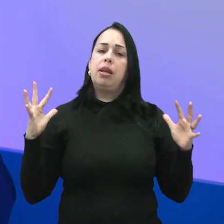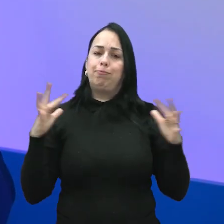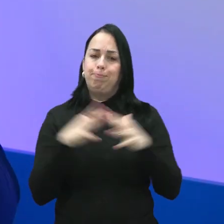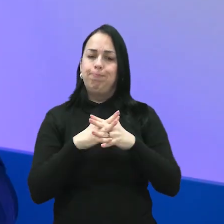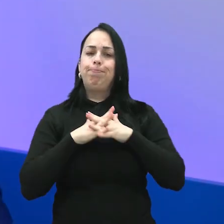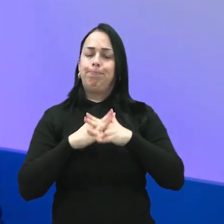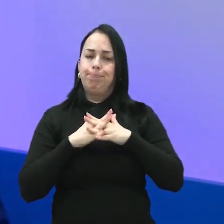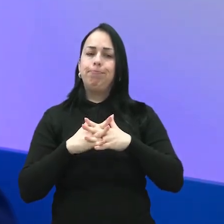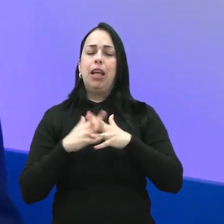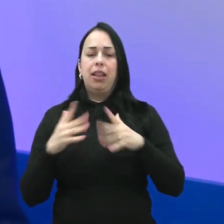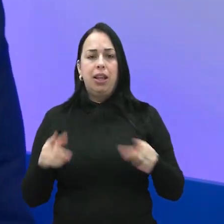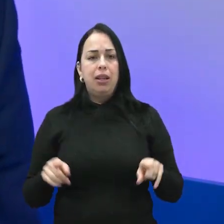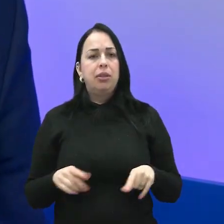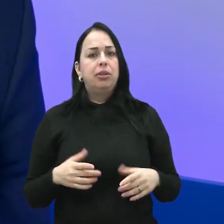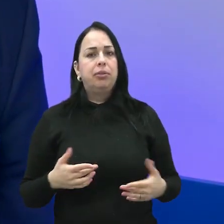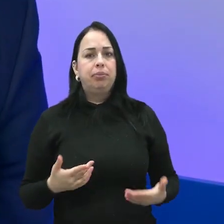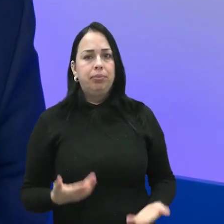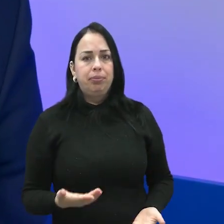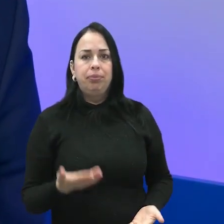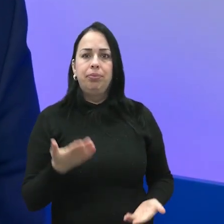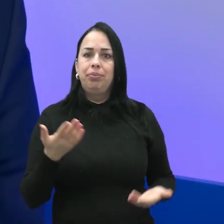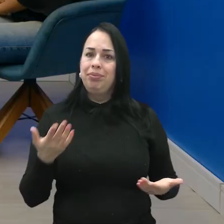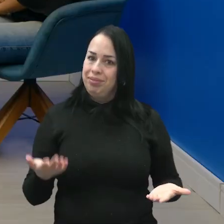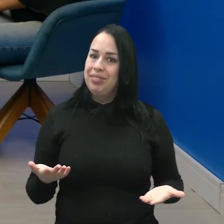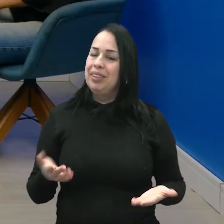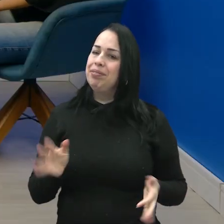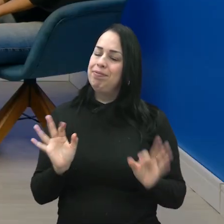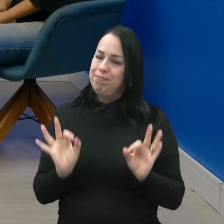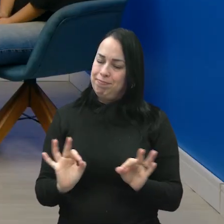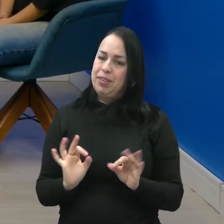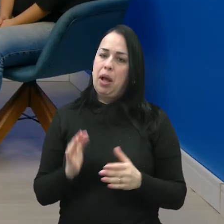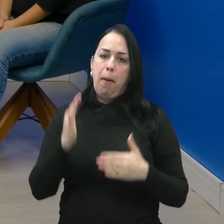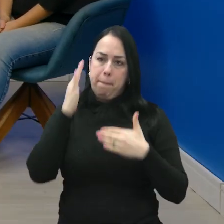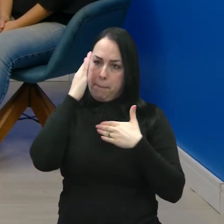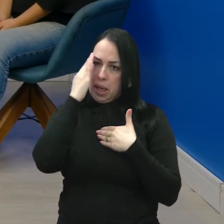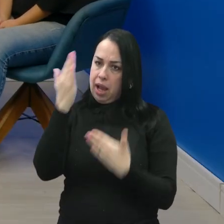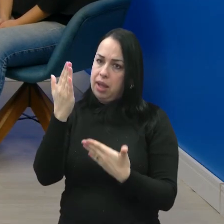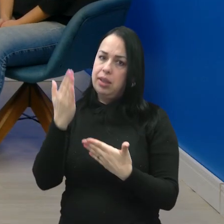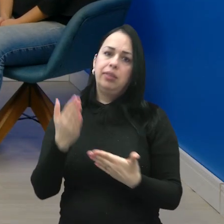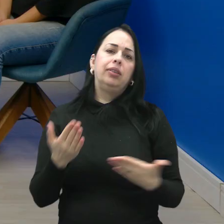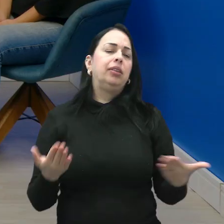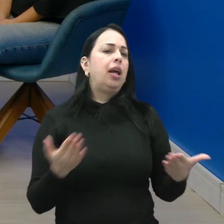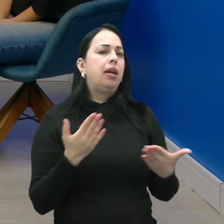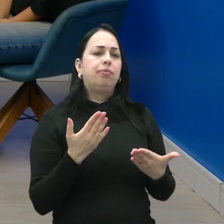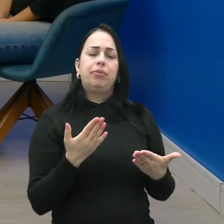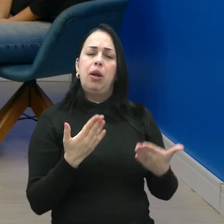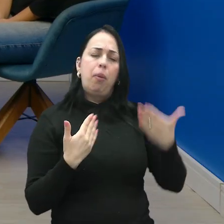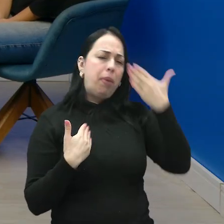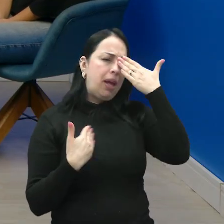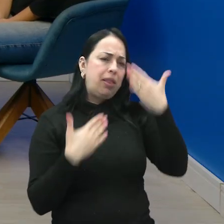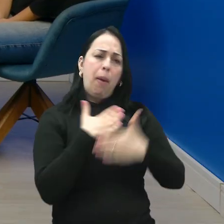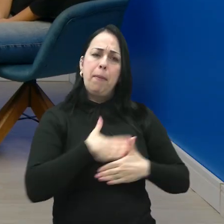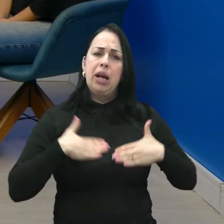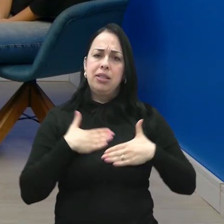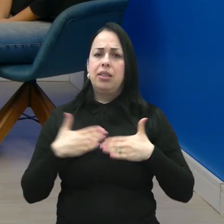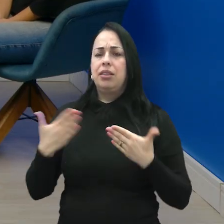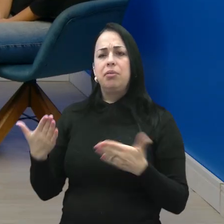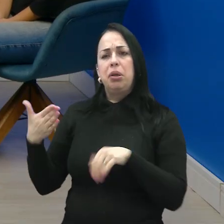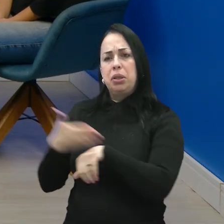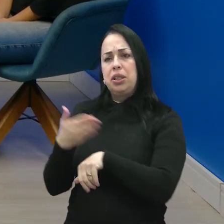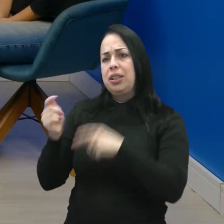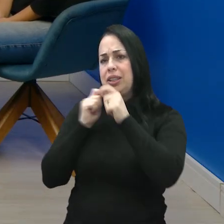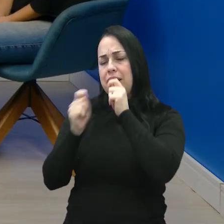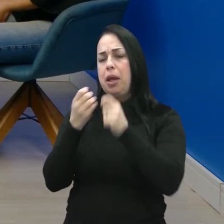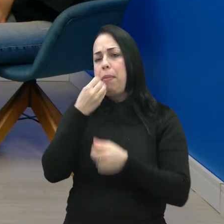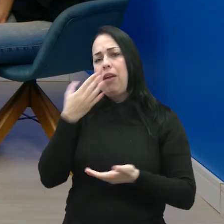conflito, torna muito sobrecarregado. Tá certo. Muito obrigada. Imagina, foi um prazer. Pela participação